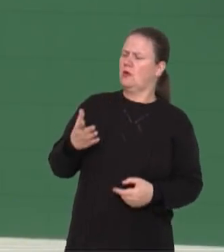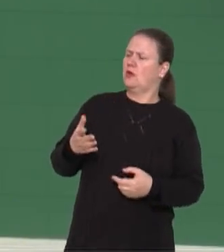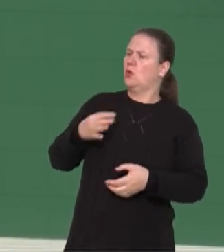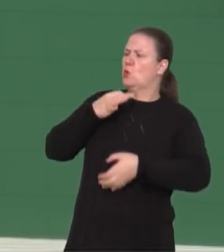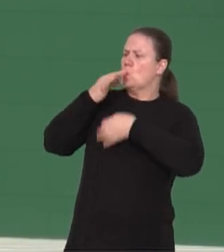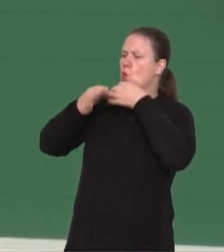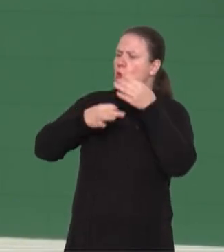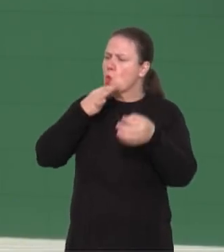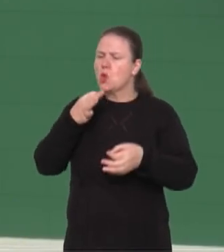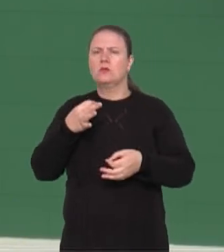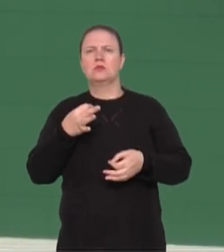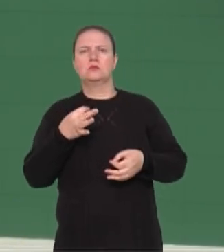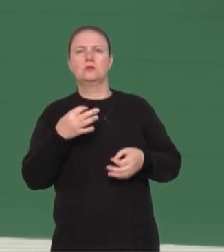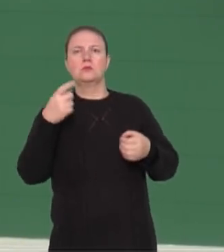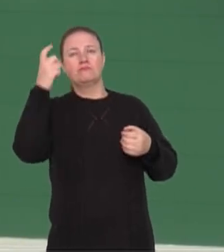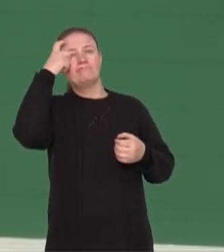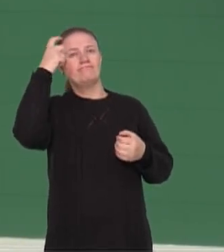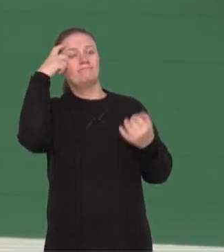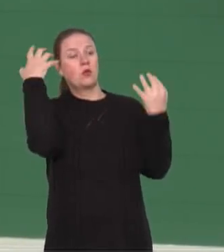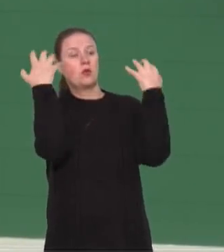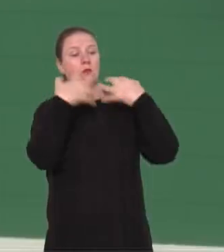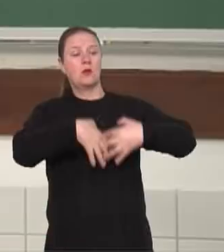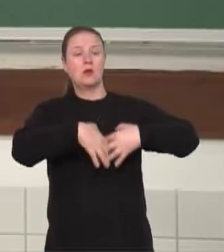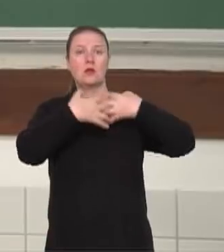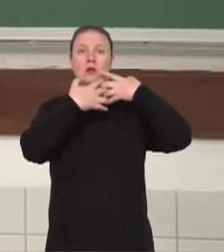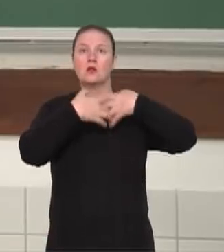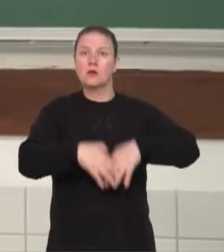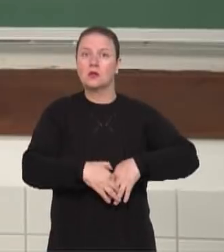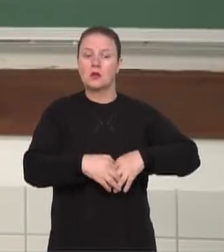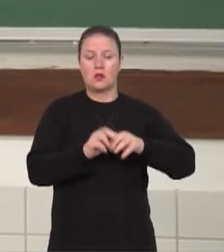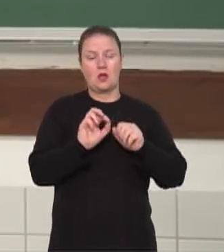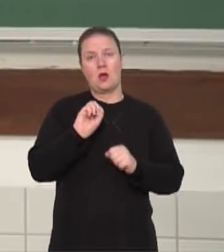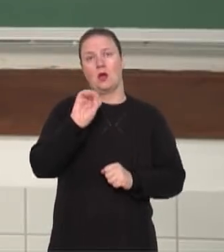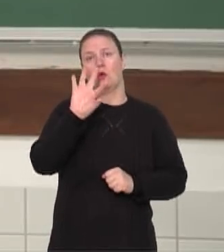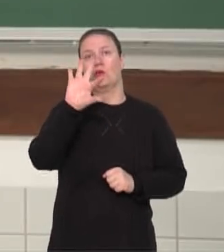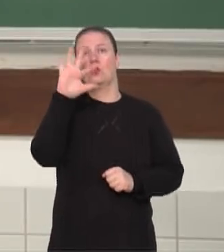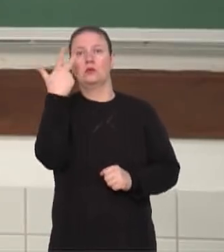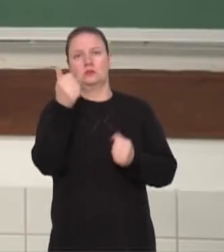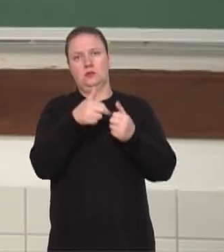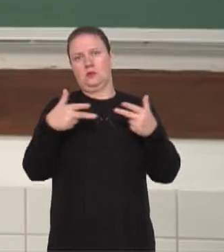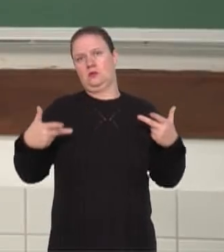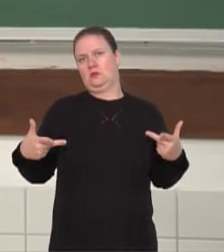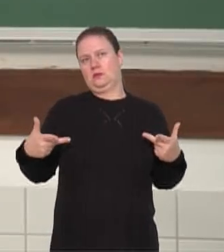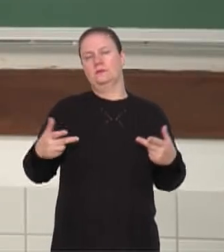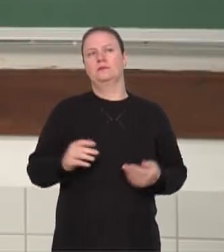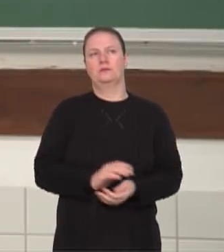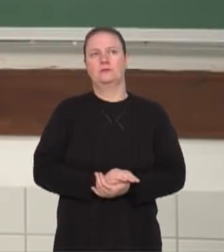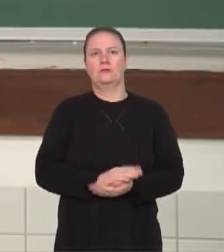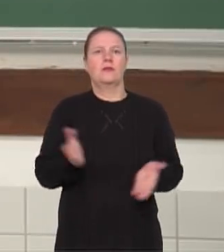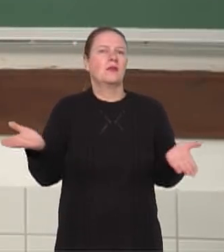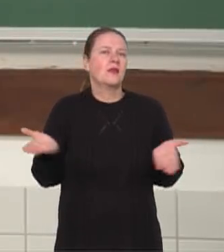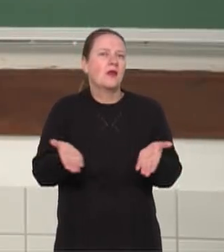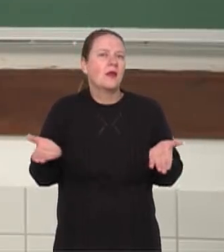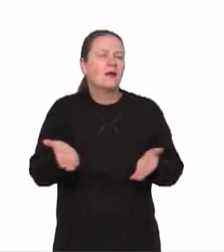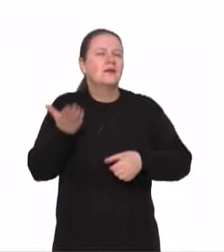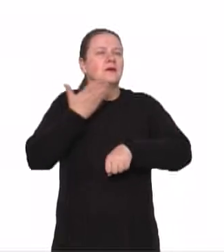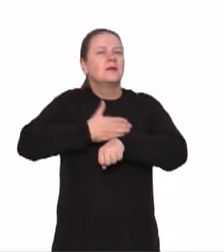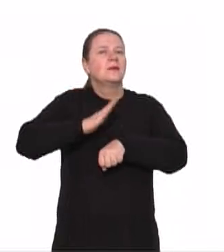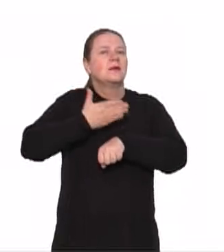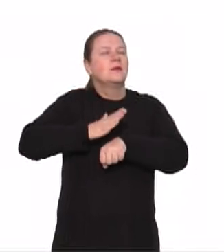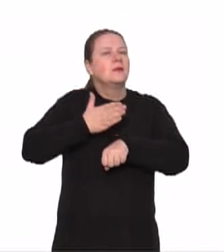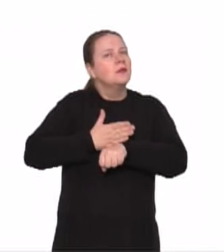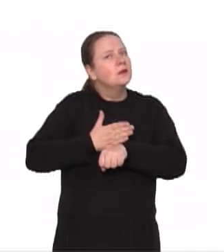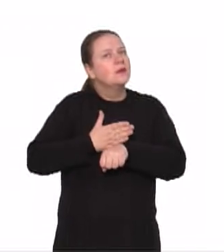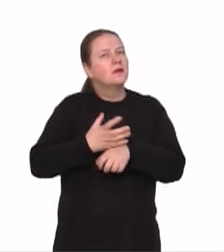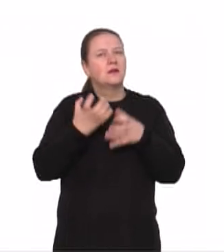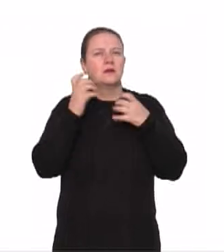pensar, refletir sobre determinadas situações. Vamos fazer agora um exercício. Eu quero